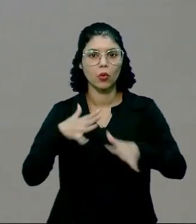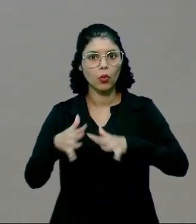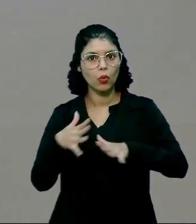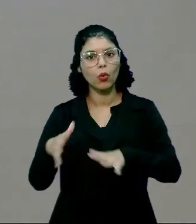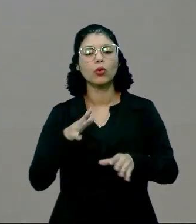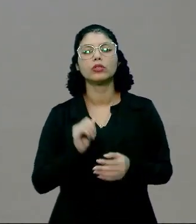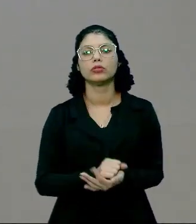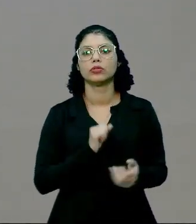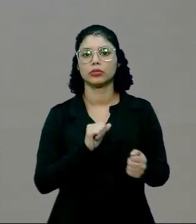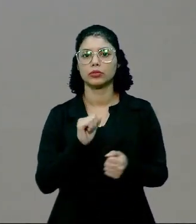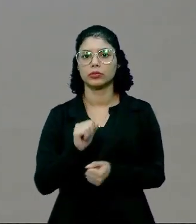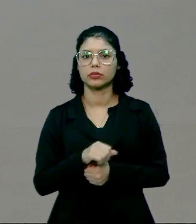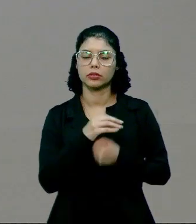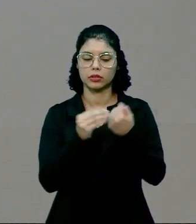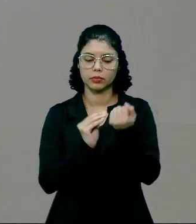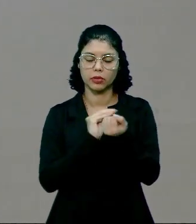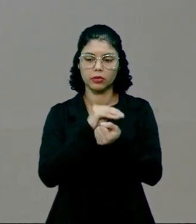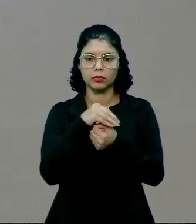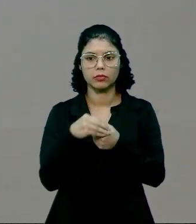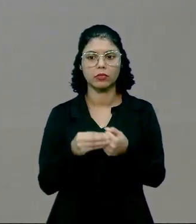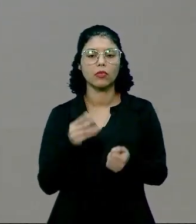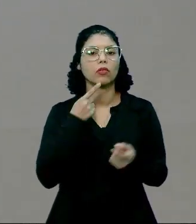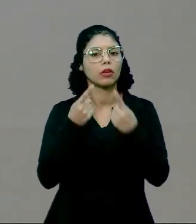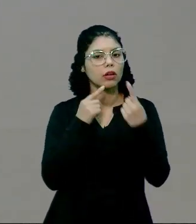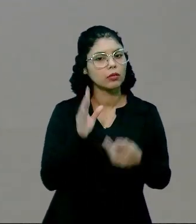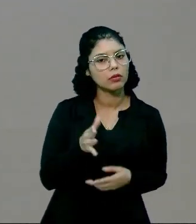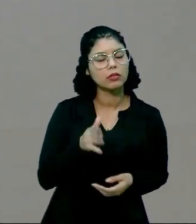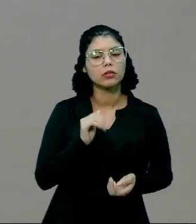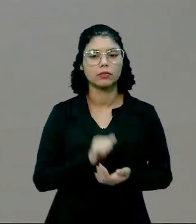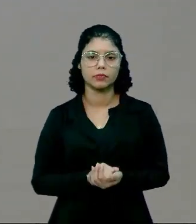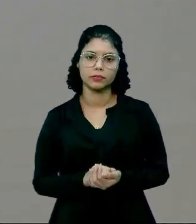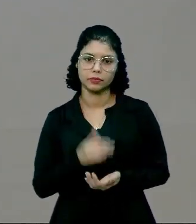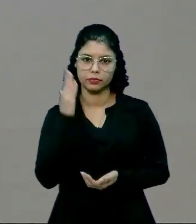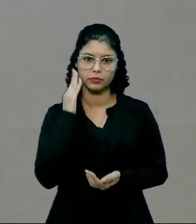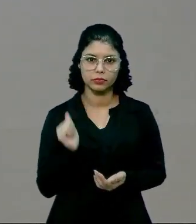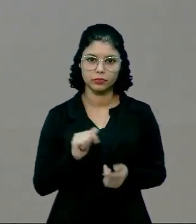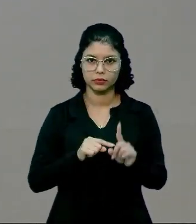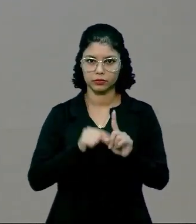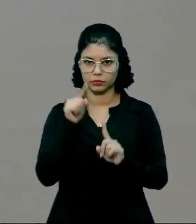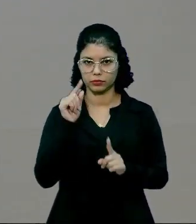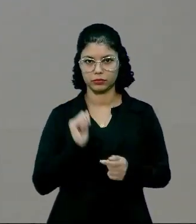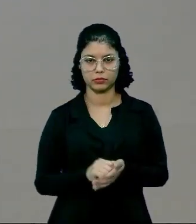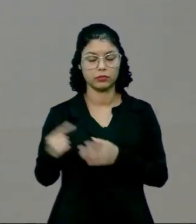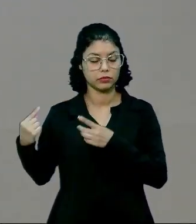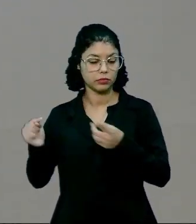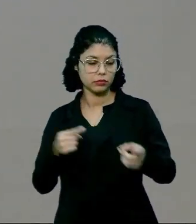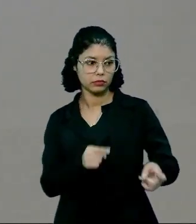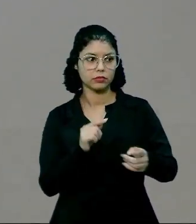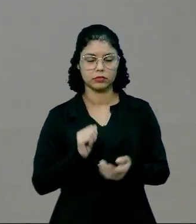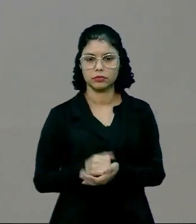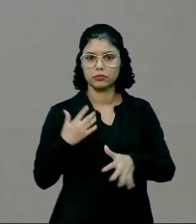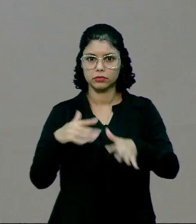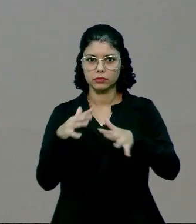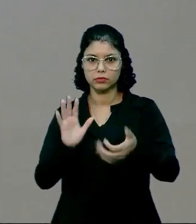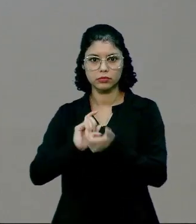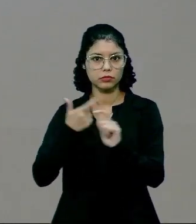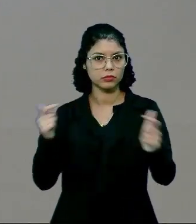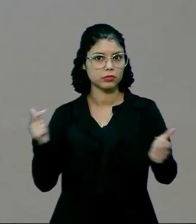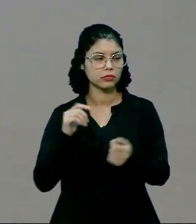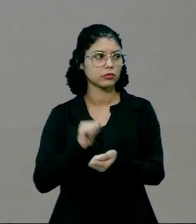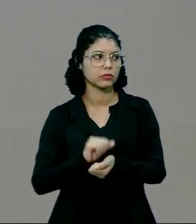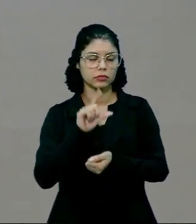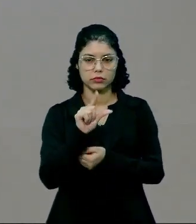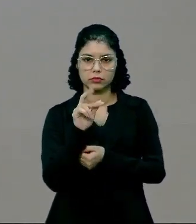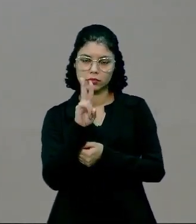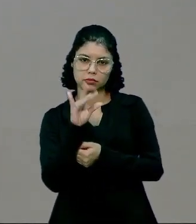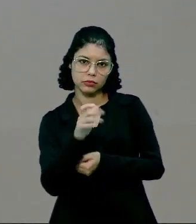de partículas nós já vimos isso nós também já conversamos sobre isso nós sabemos que a temperatura ela provoca um estado de agitação maior nas